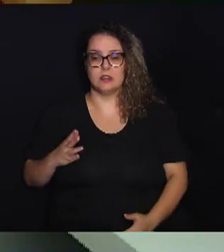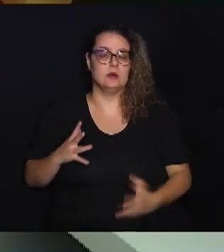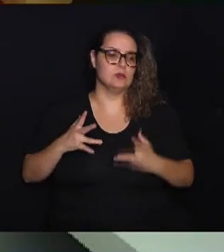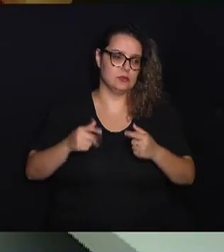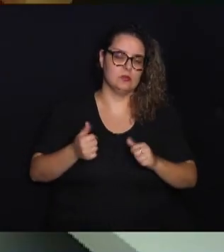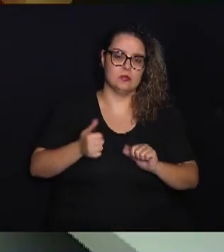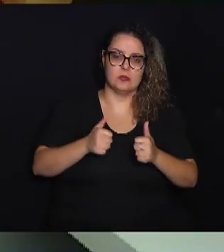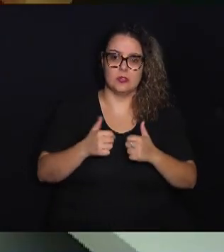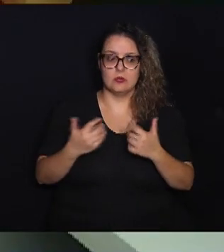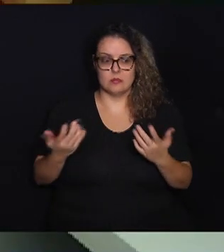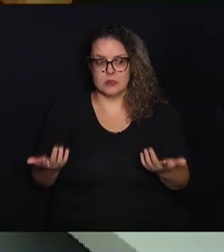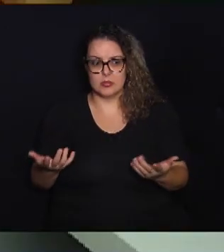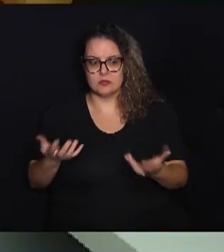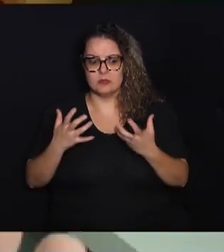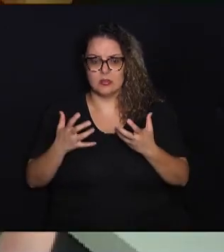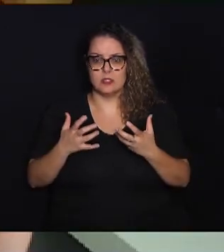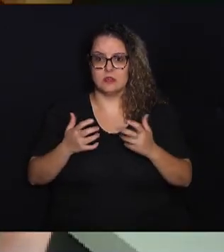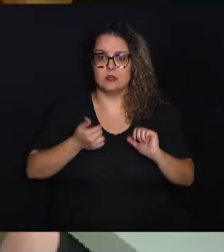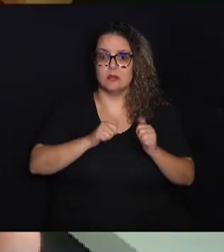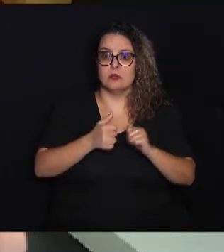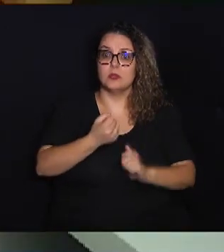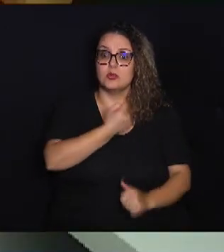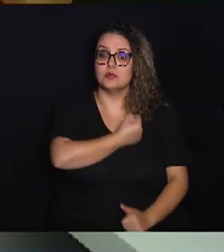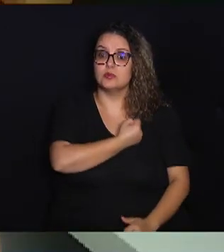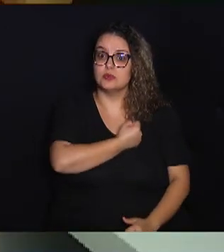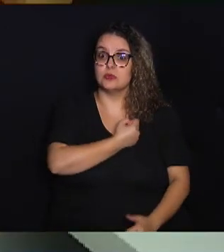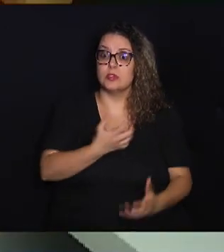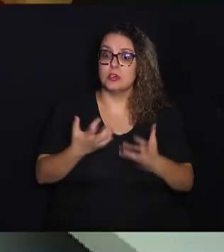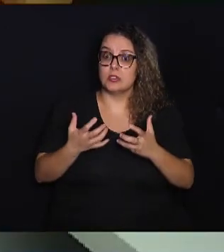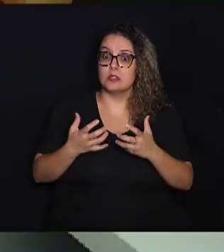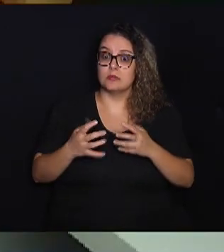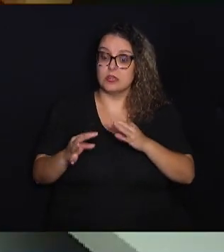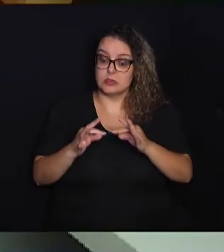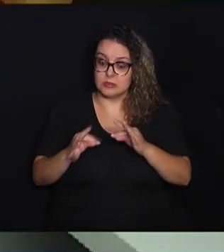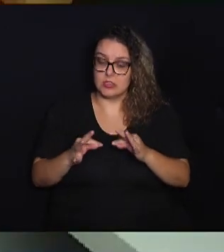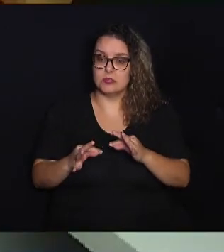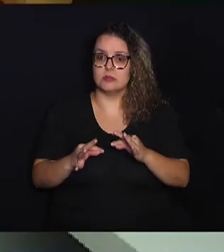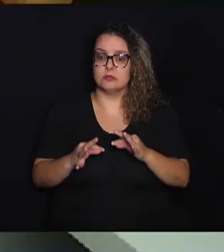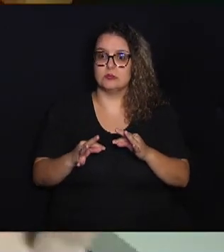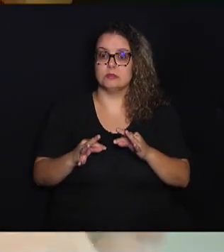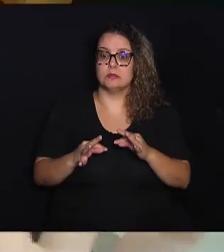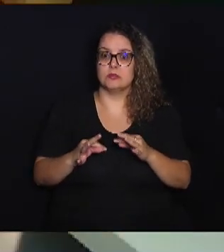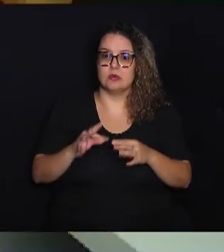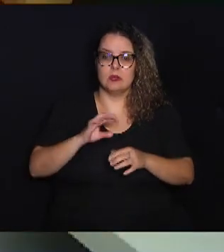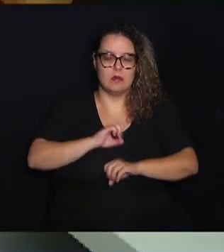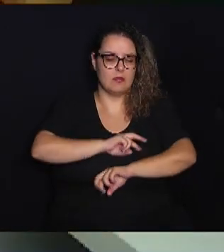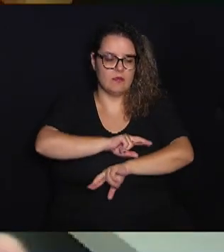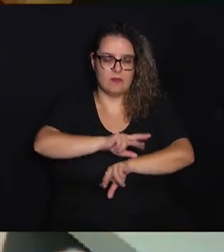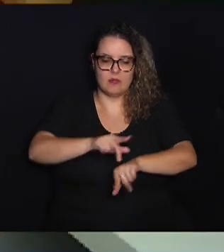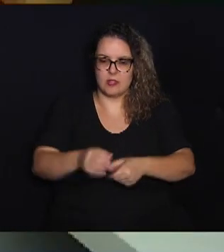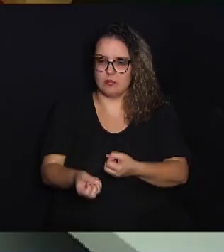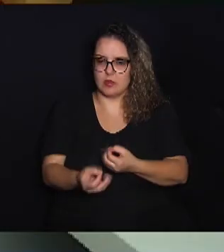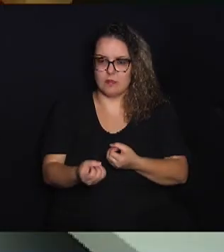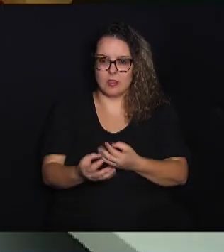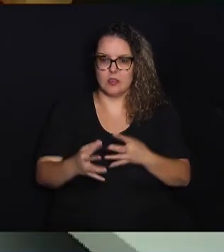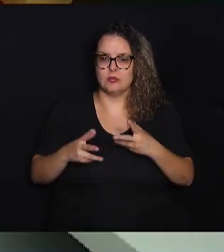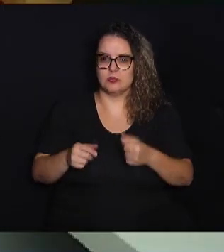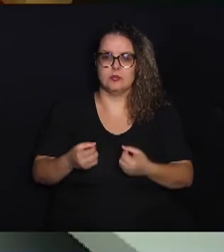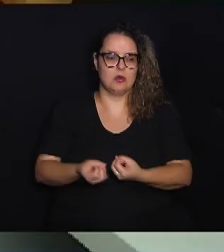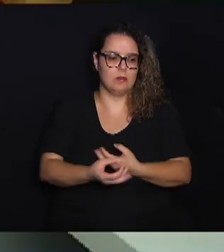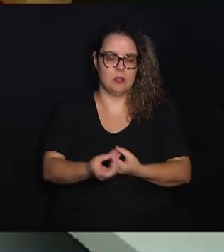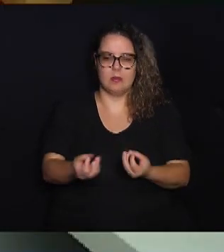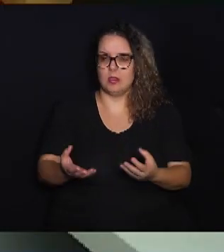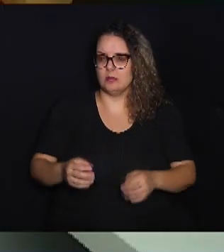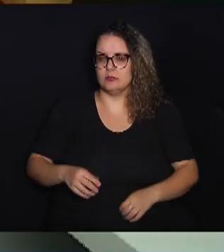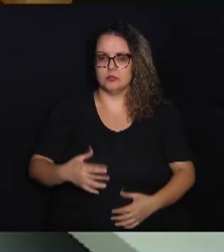fala, bom, mas eu quero avaliar em números, eu quero um negócio bem técnico, cheio de dados, assim, de tudo quanto é dado do corpo,